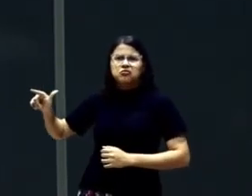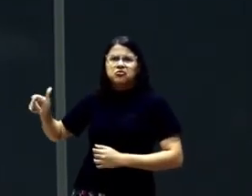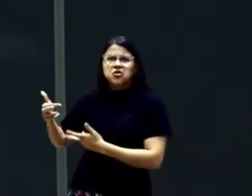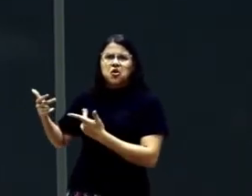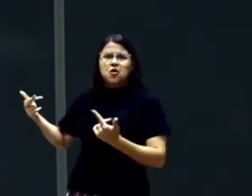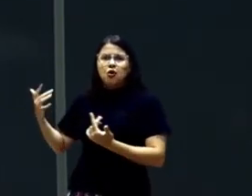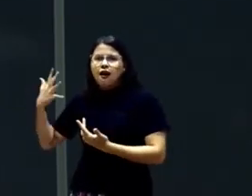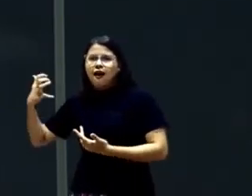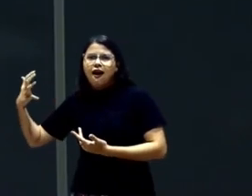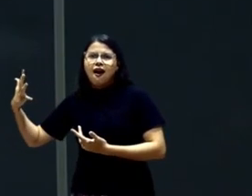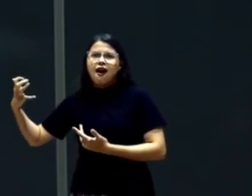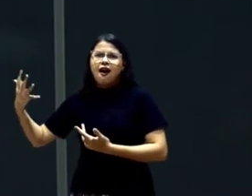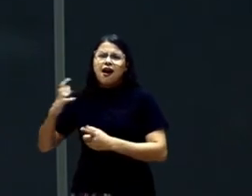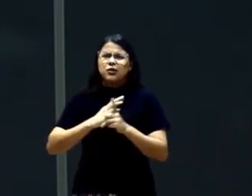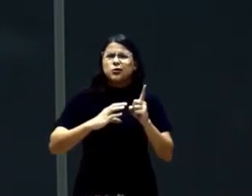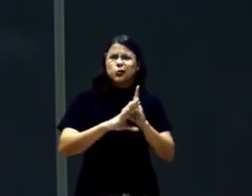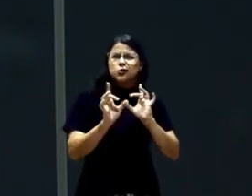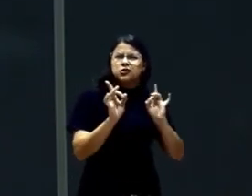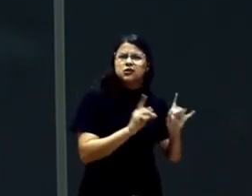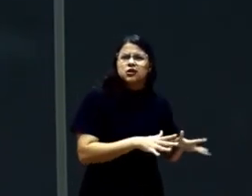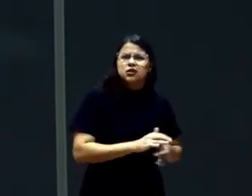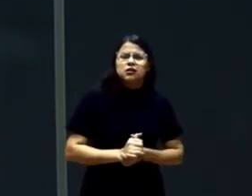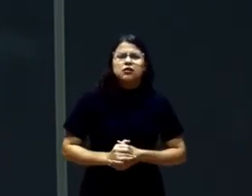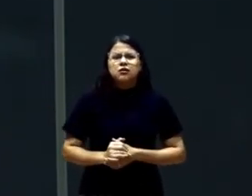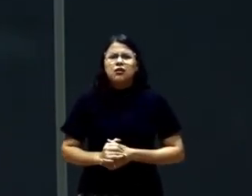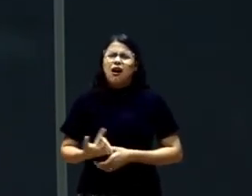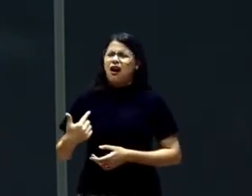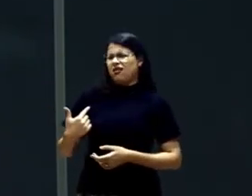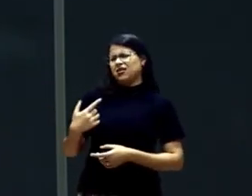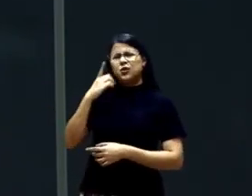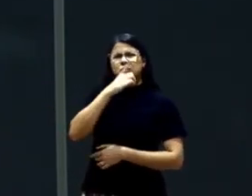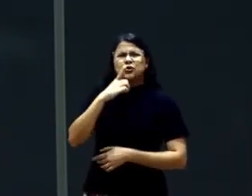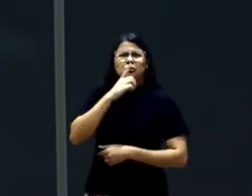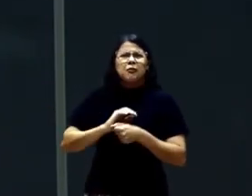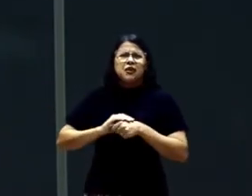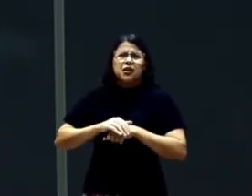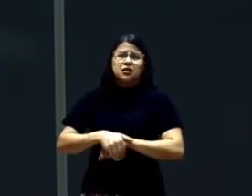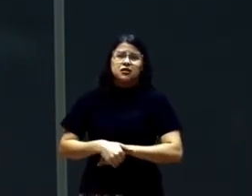Isso quando nós não estamos cansados no domingo à noite.